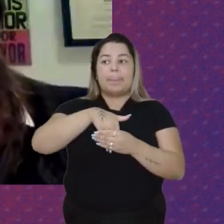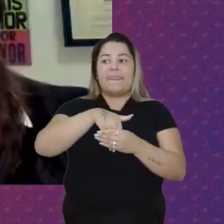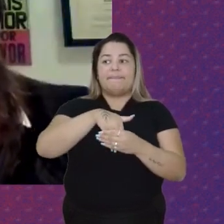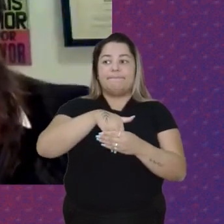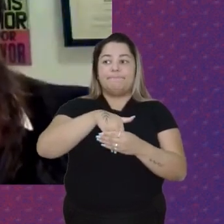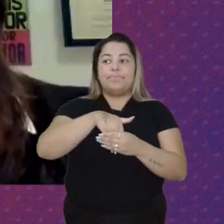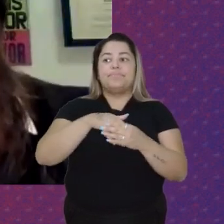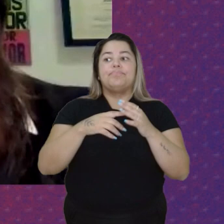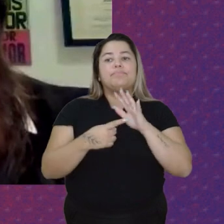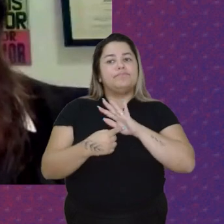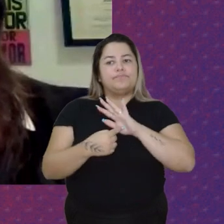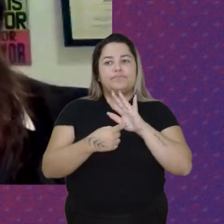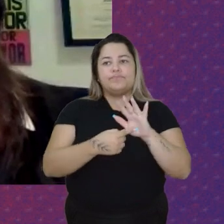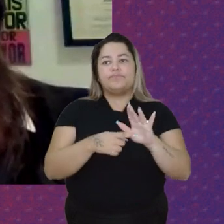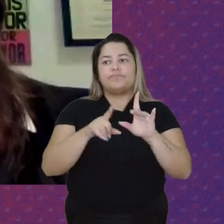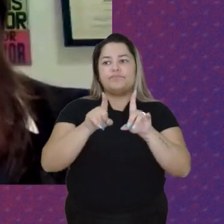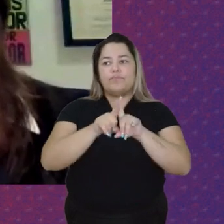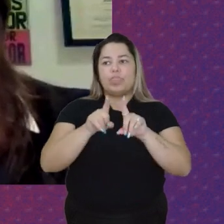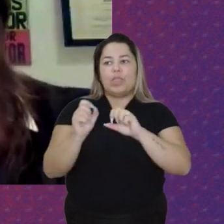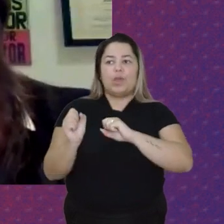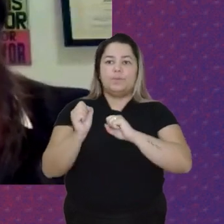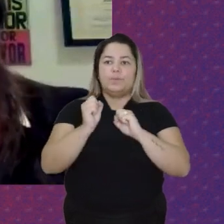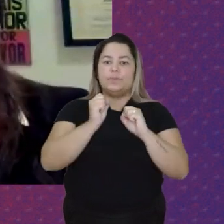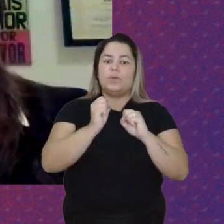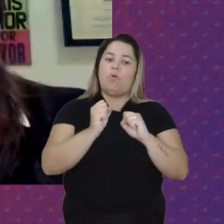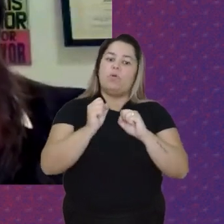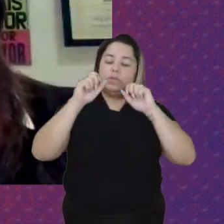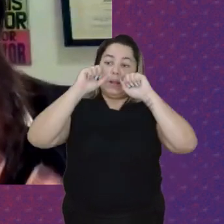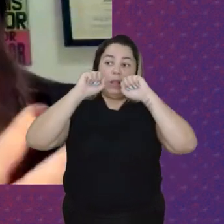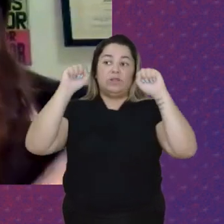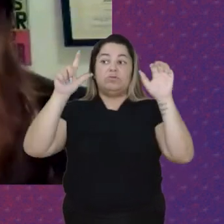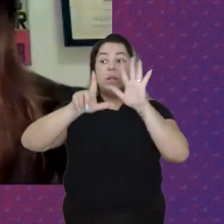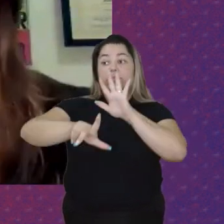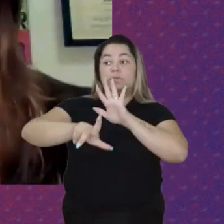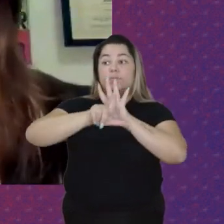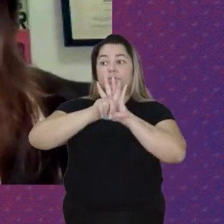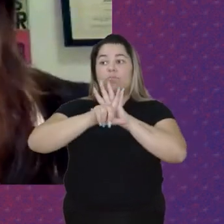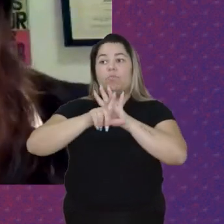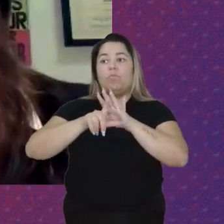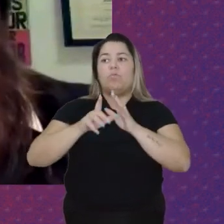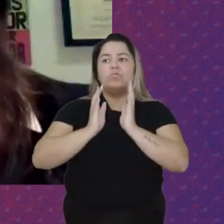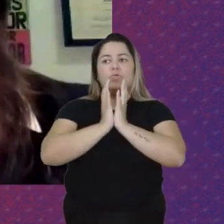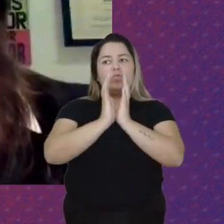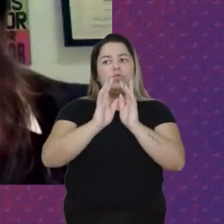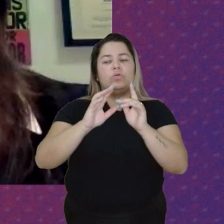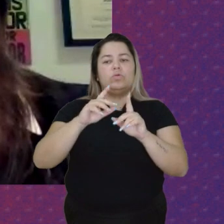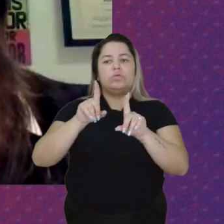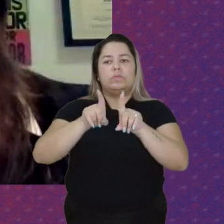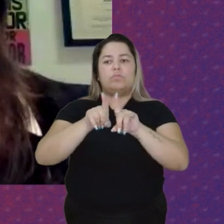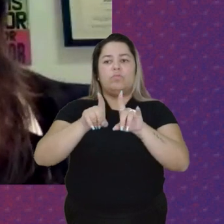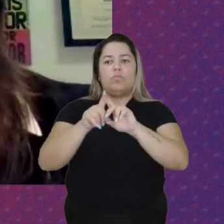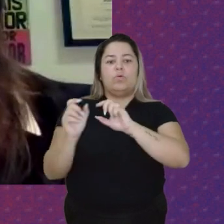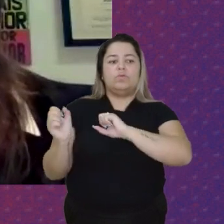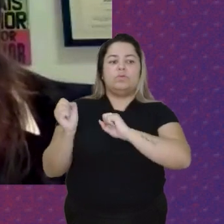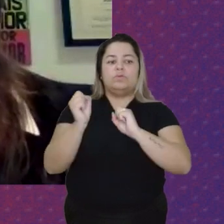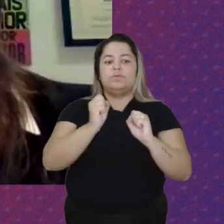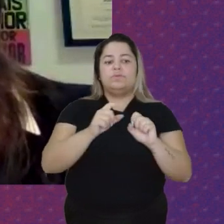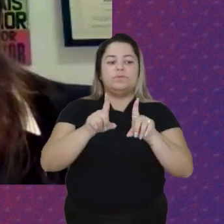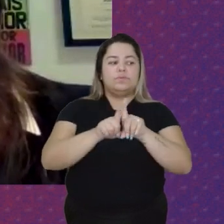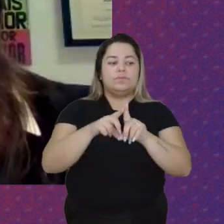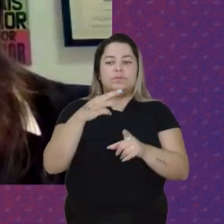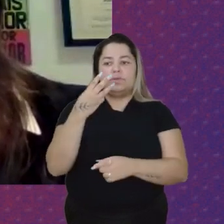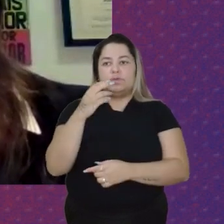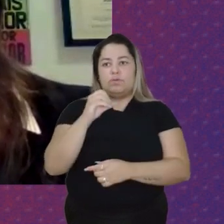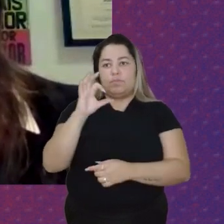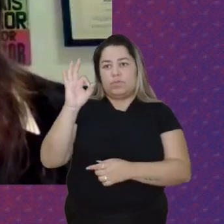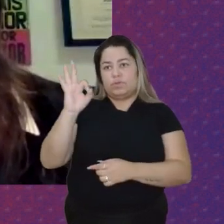são apresentadas, né, para o Poder Legislativo, então os partidos são obrigados a apresentar uma chapa de candidatos para o Poder Legislativo, e pelo menos 30%